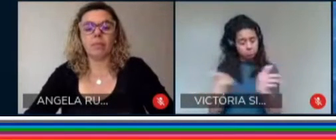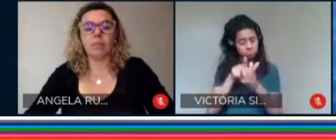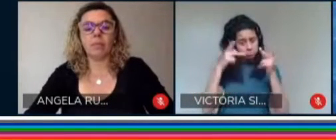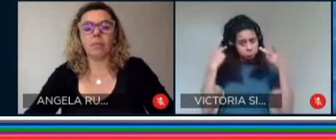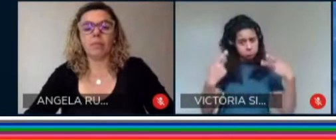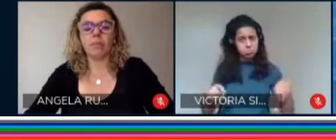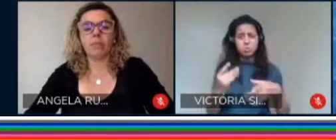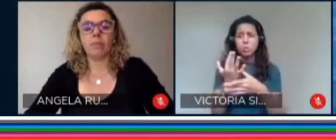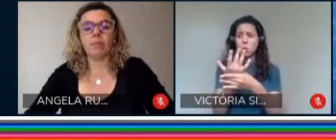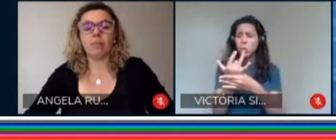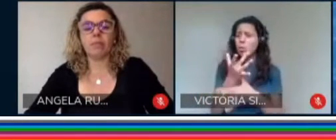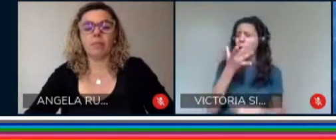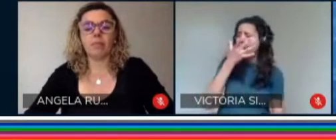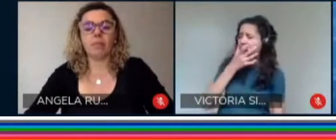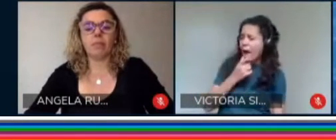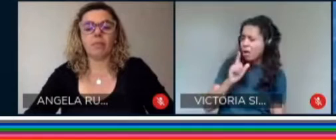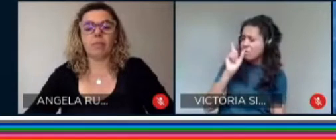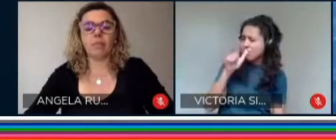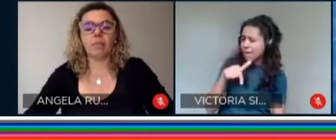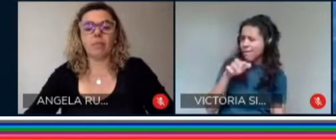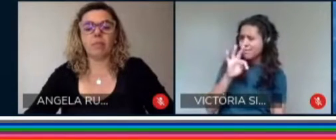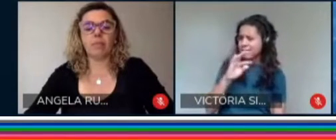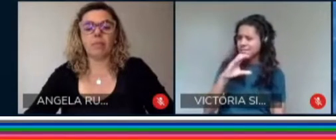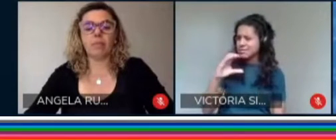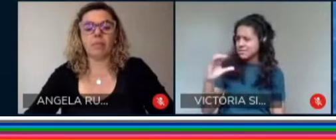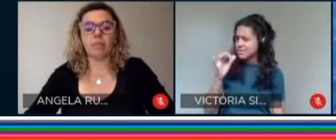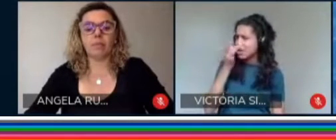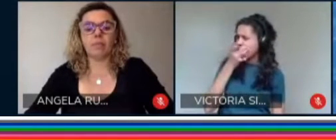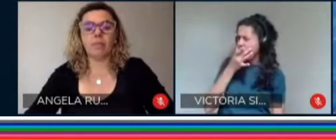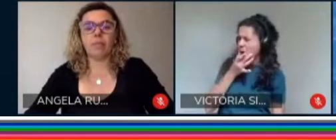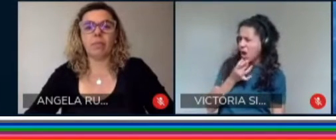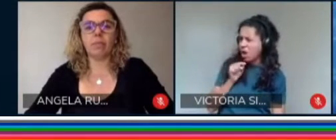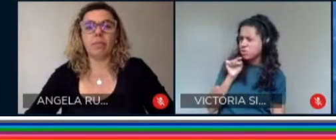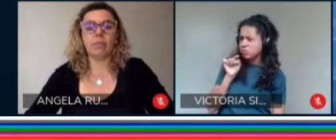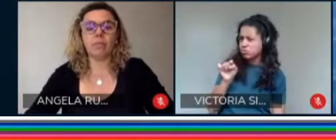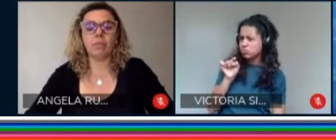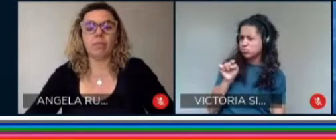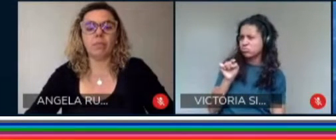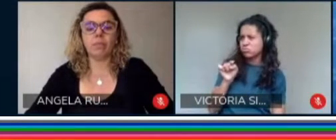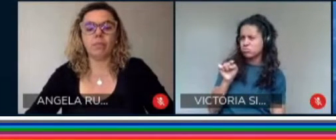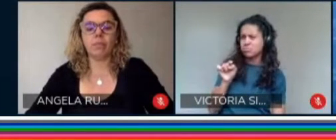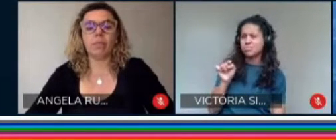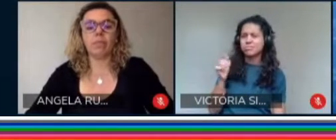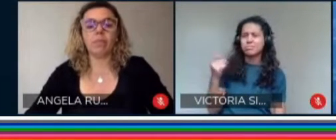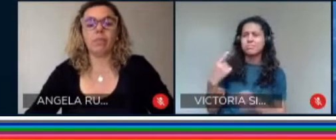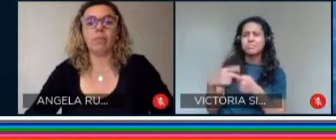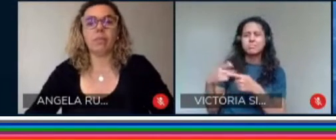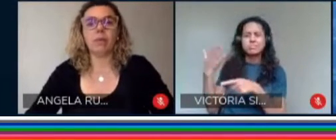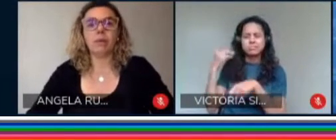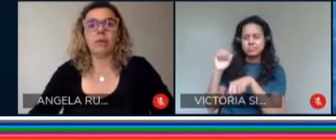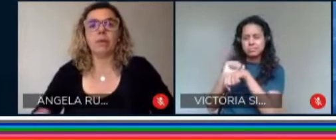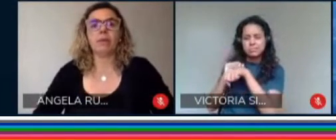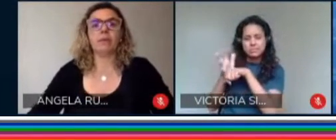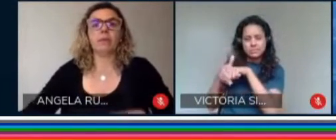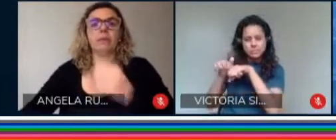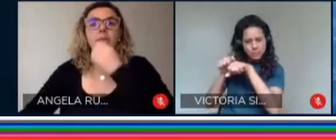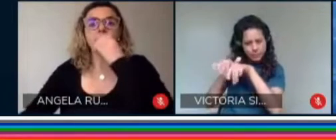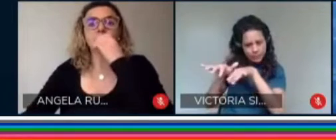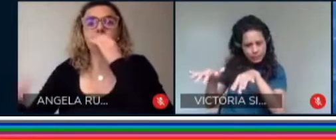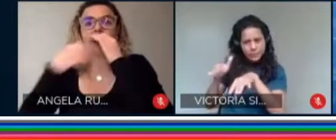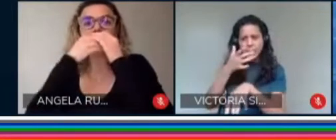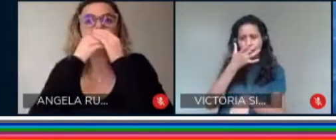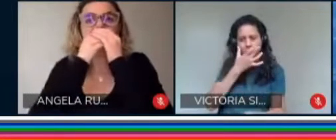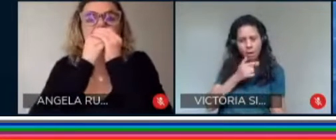um TCC que foi defendido durante ainda o final do isolamento social, que